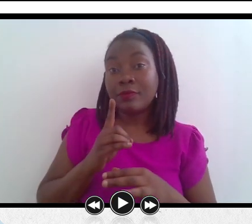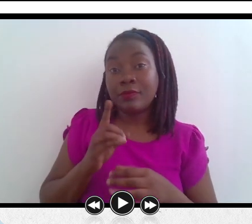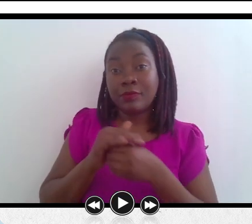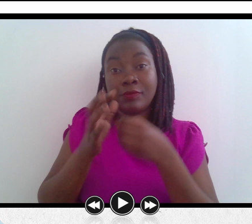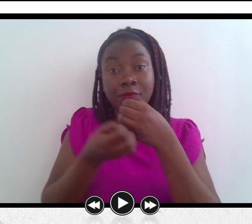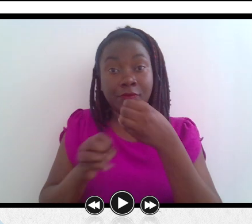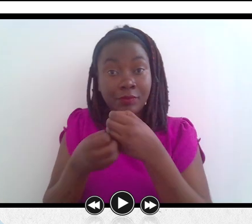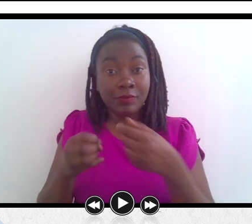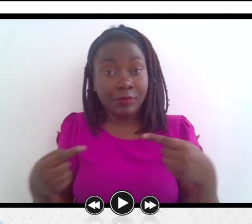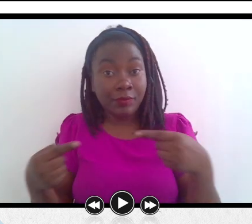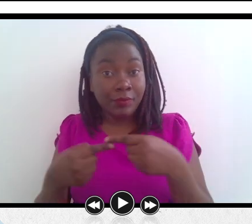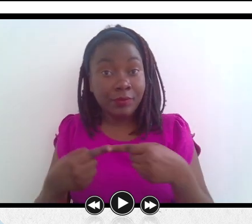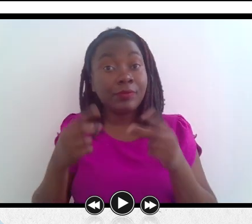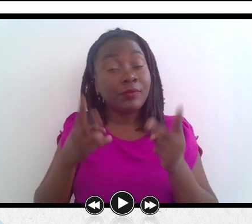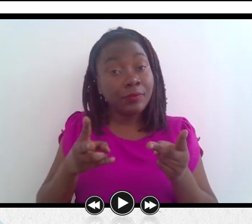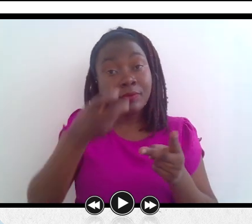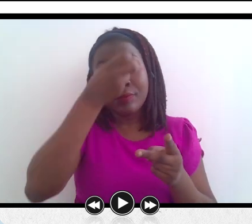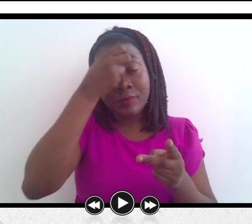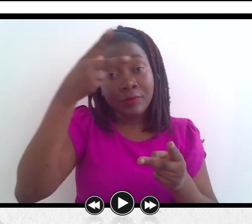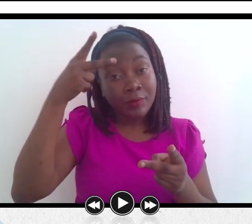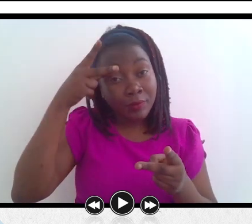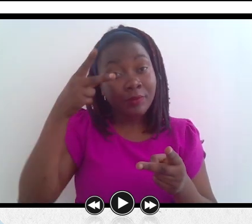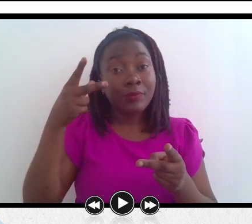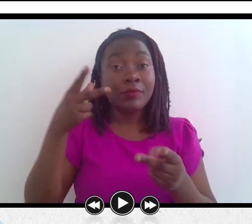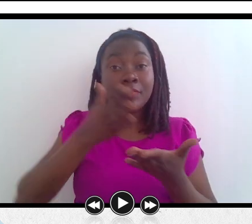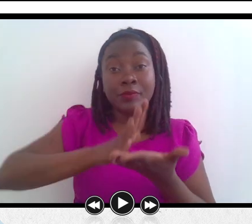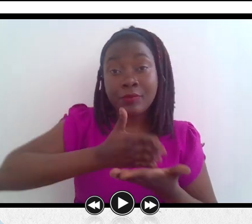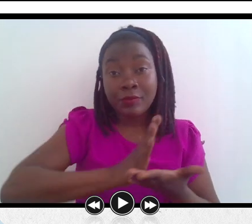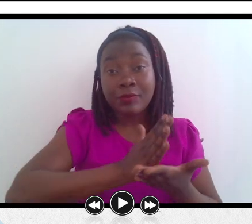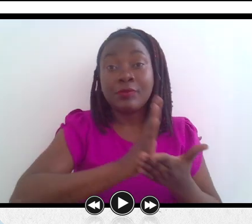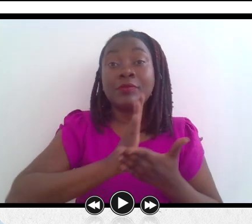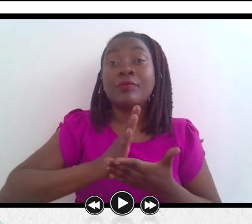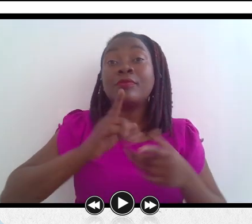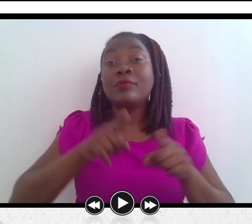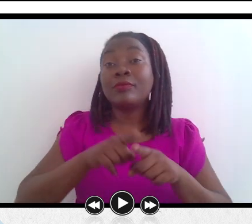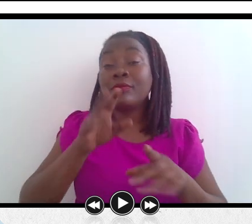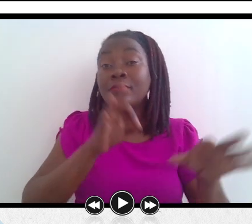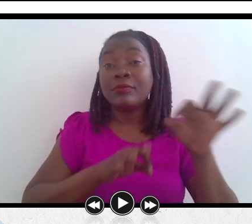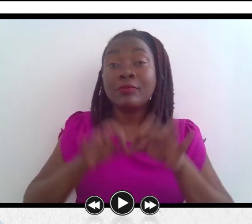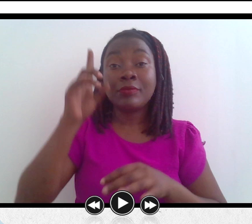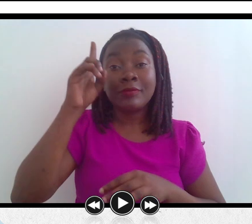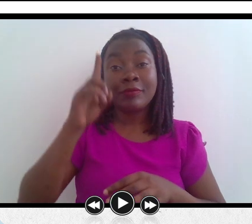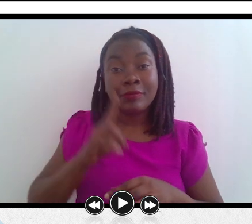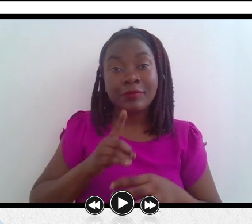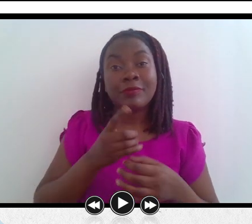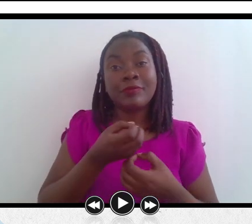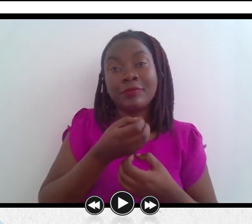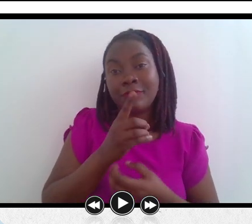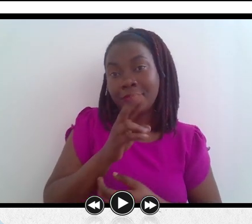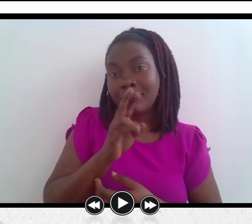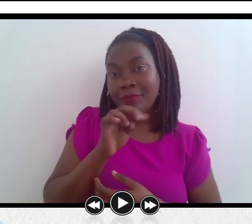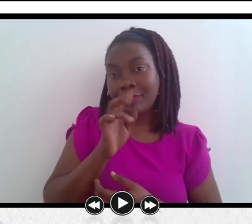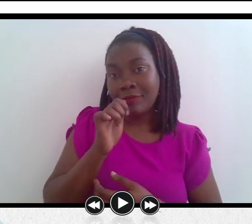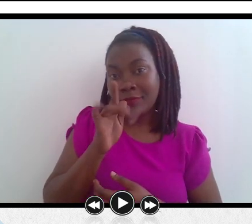sanitário, o próprio plano municipal de gerenciamento de resíduos e o plano diretor de drenagem urbana. O